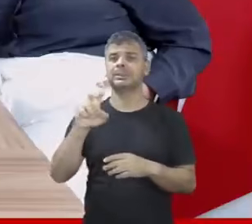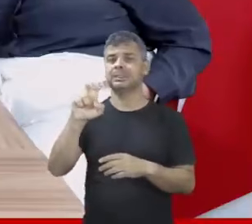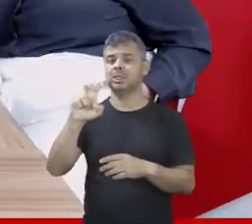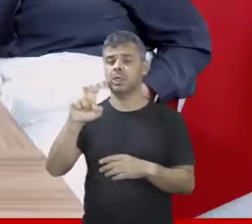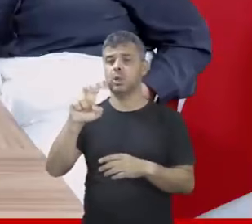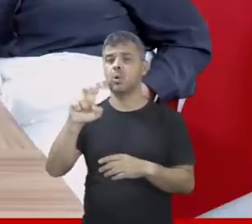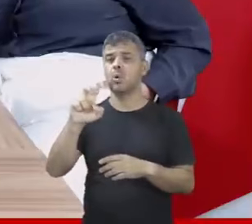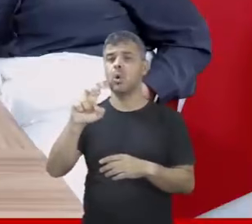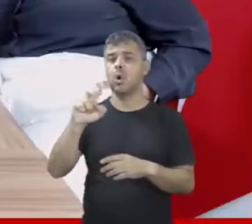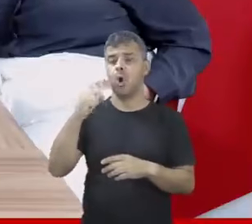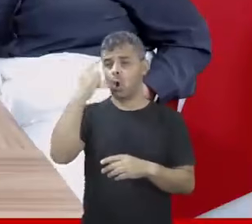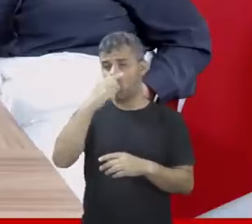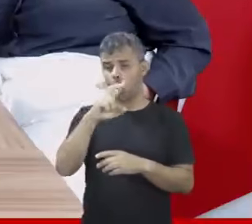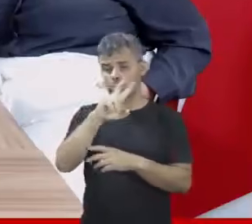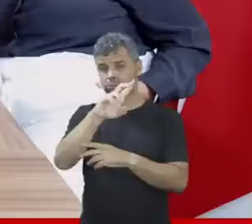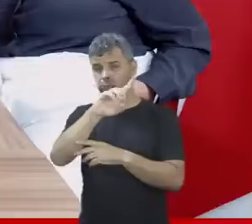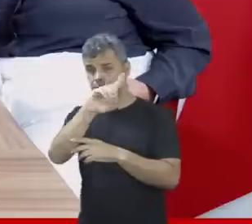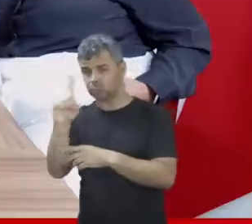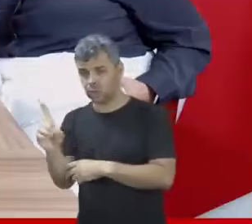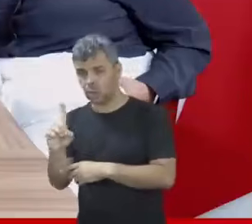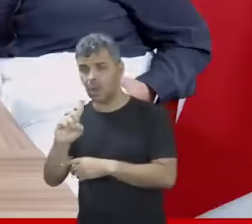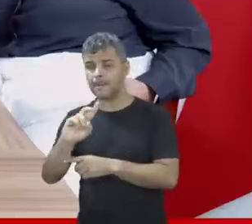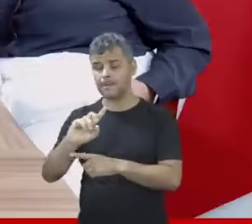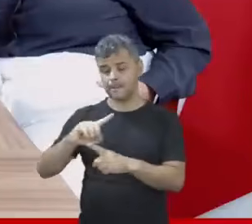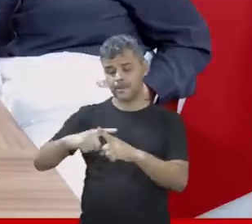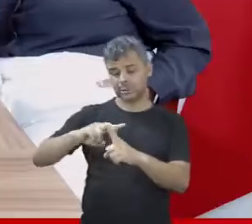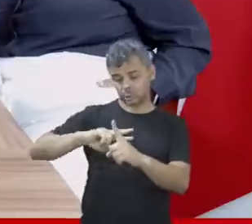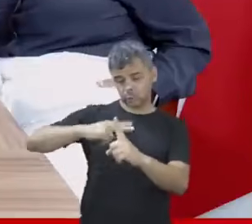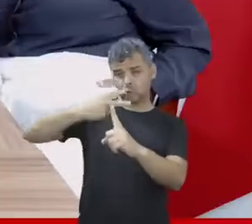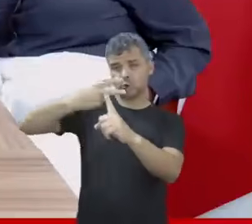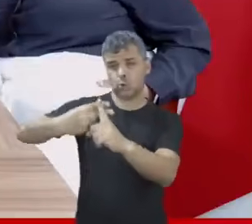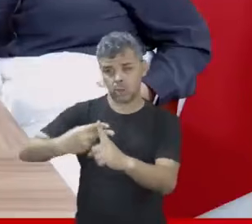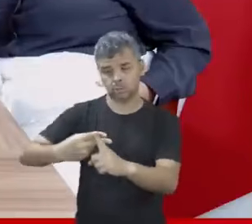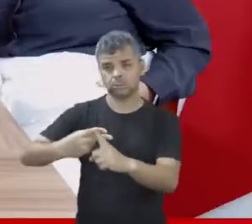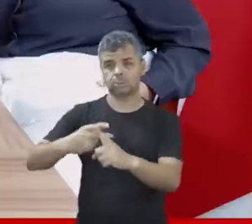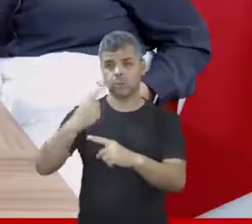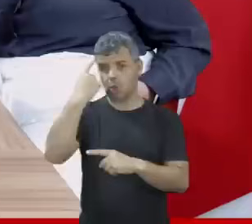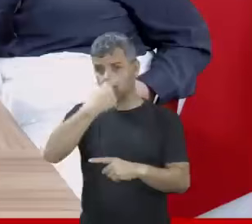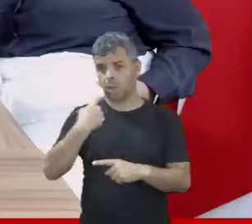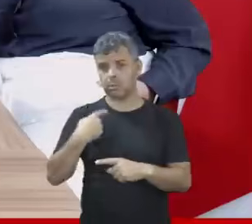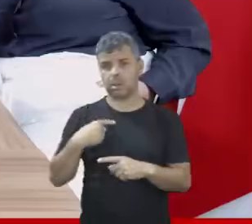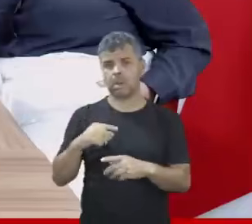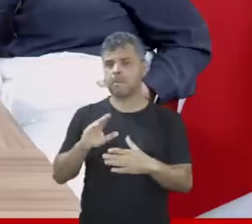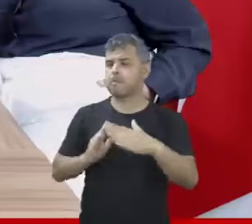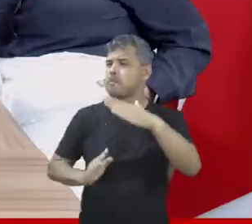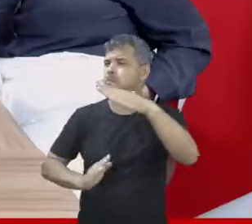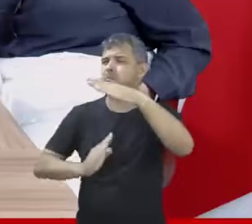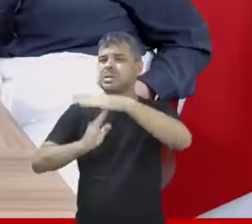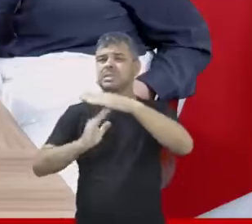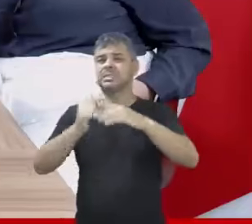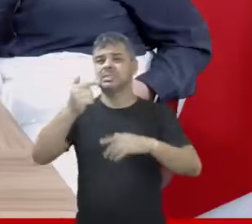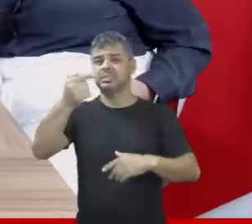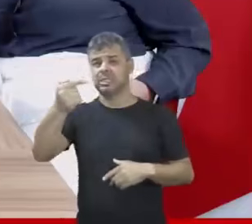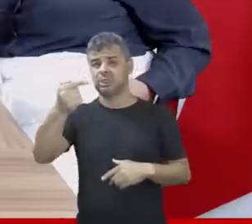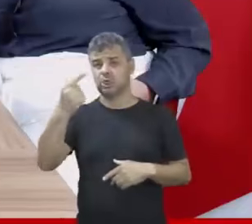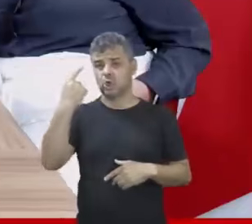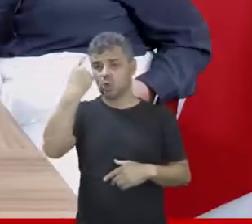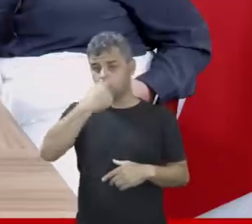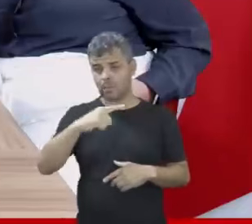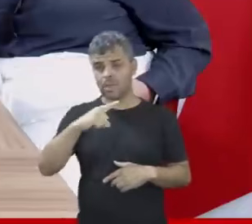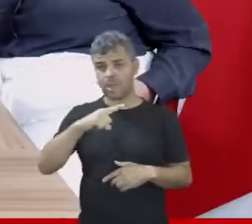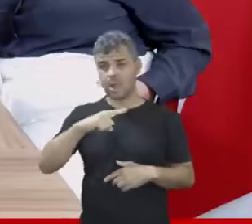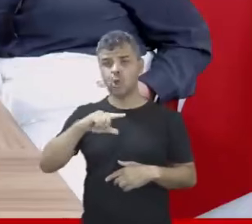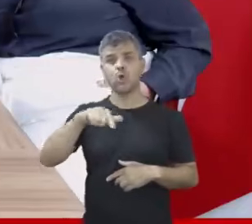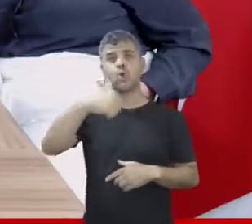horas por dia, com, no máximo, 2 horas extras, então chegando a uma jornada máxima diária de 7 horas. Existem